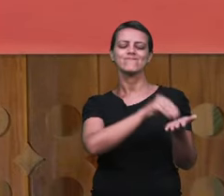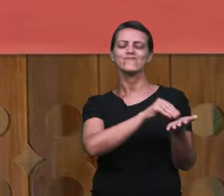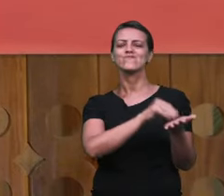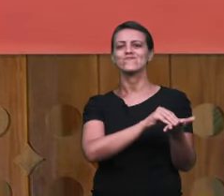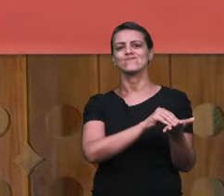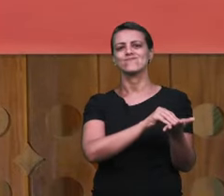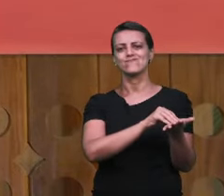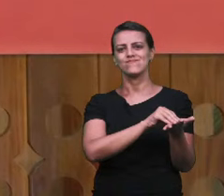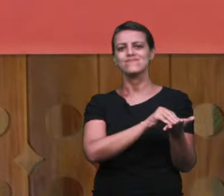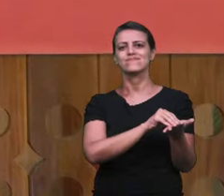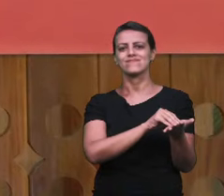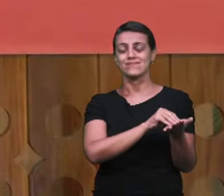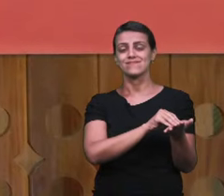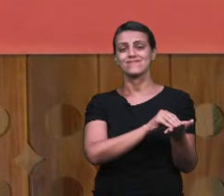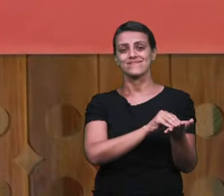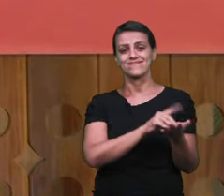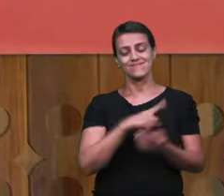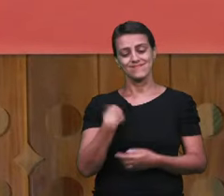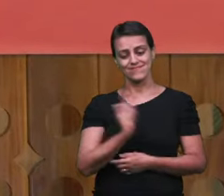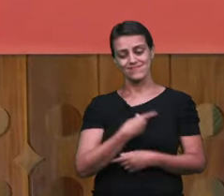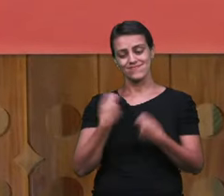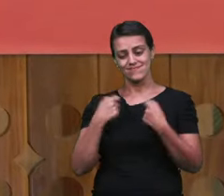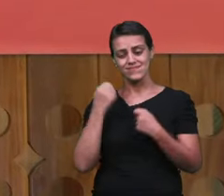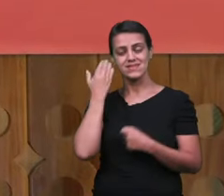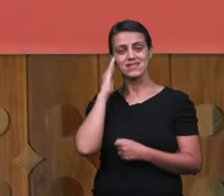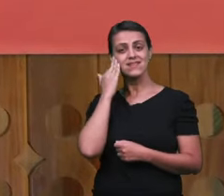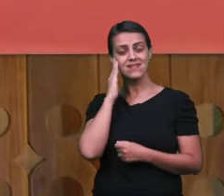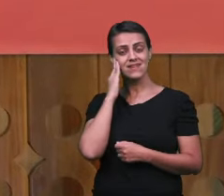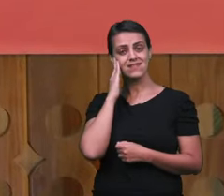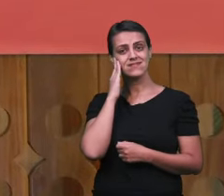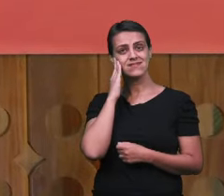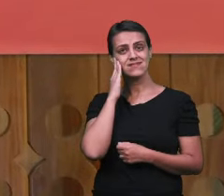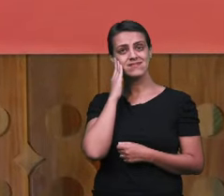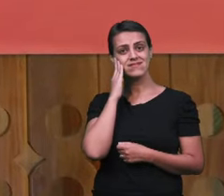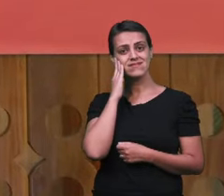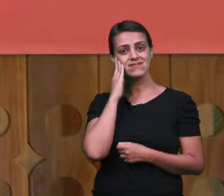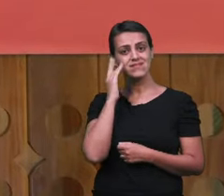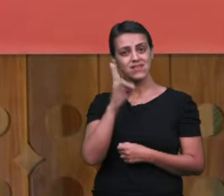necessários para essa hora. Você vai ouvir o toque da trombeta?